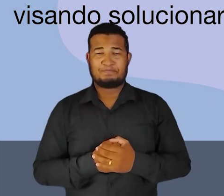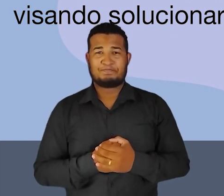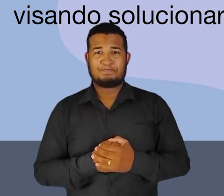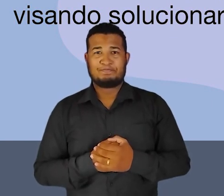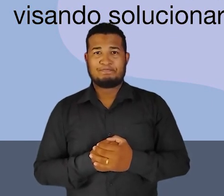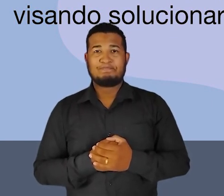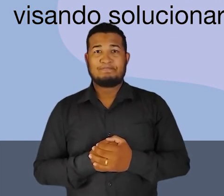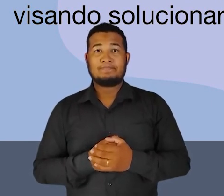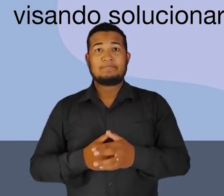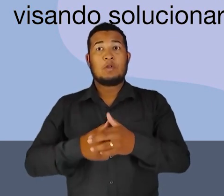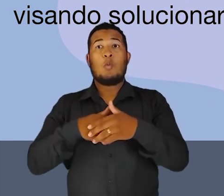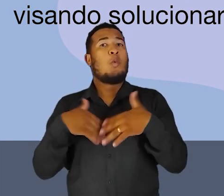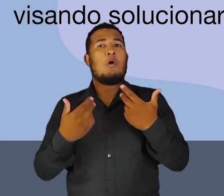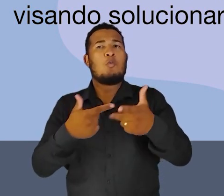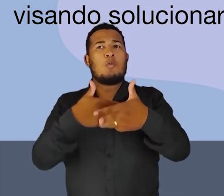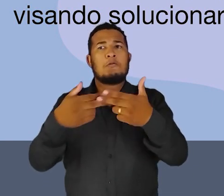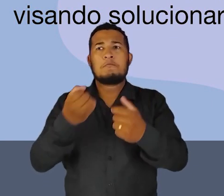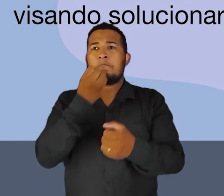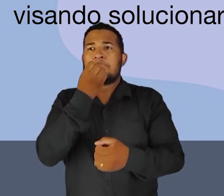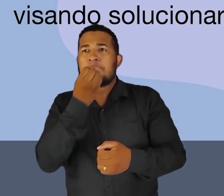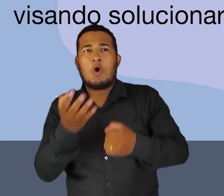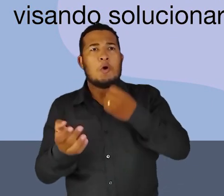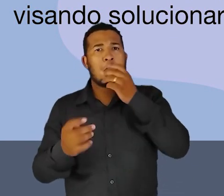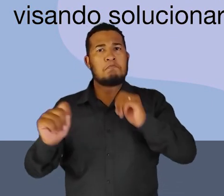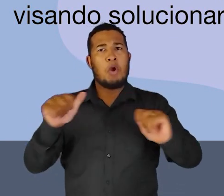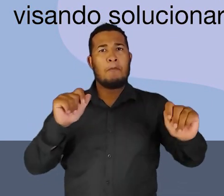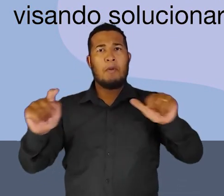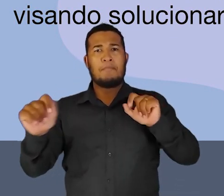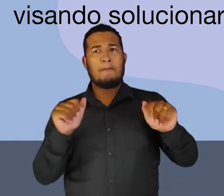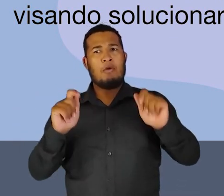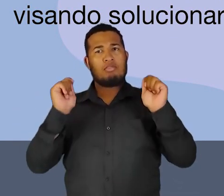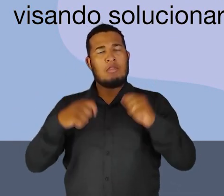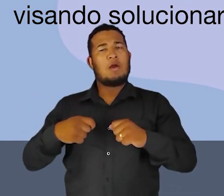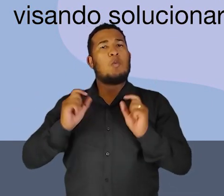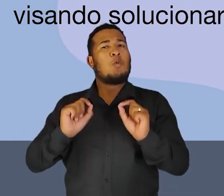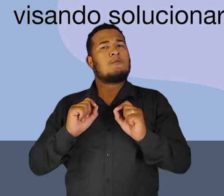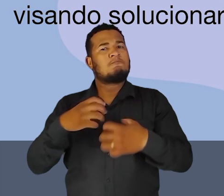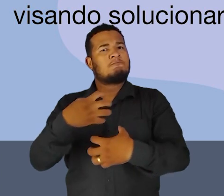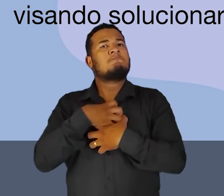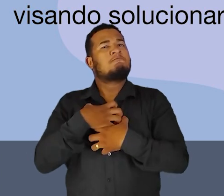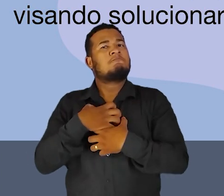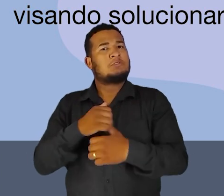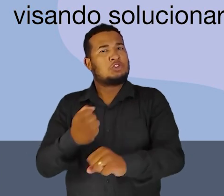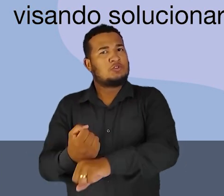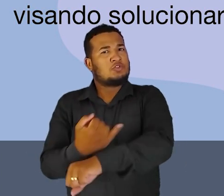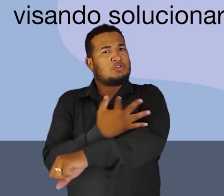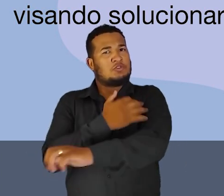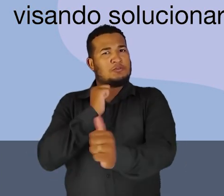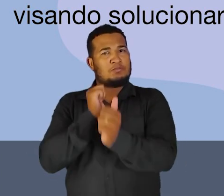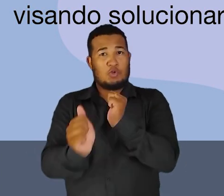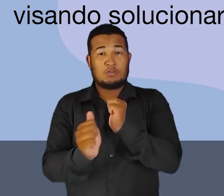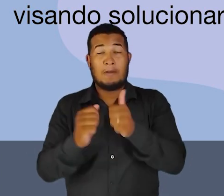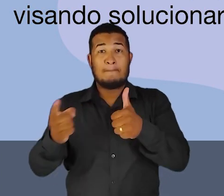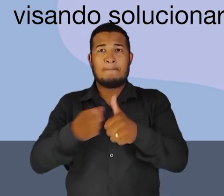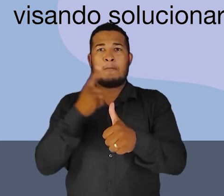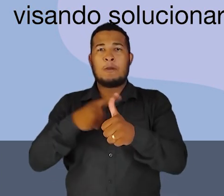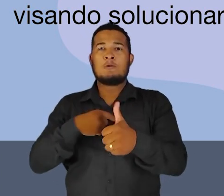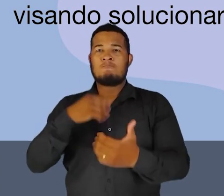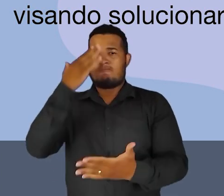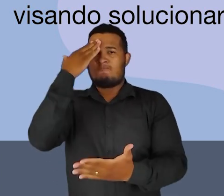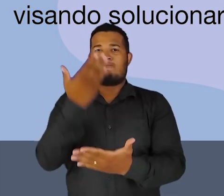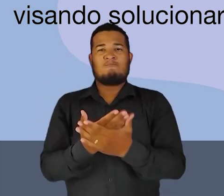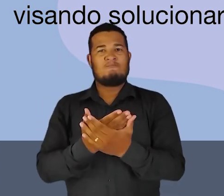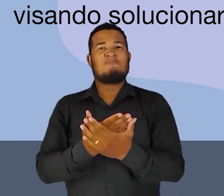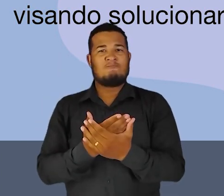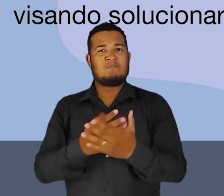Quais os benefícios que temos ao vivenciar as práticas corporais de aventura? A primeira aí é confiança, sentimento